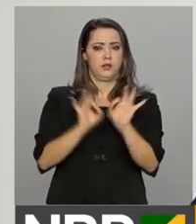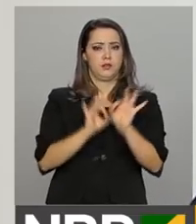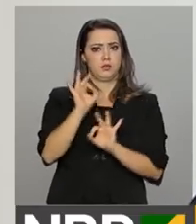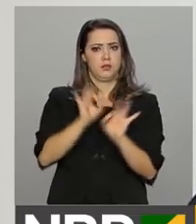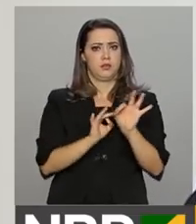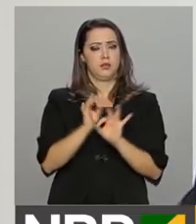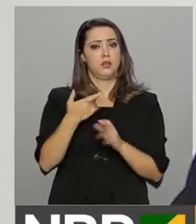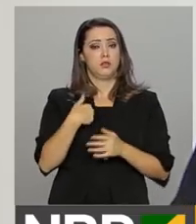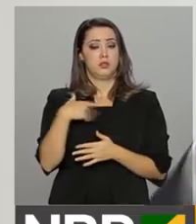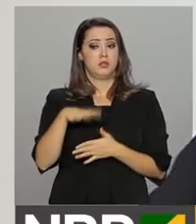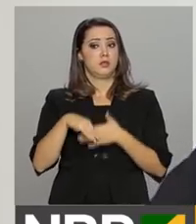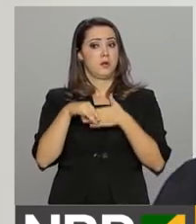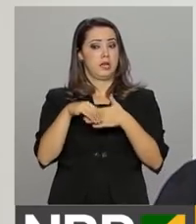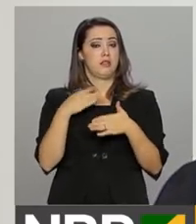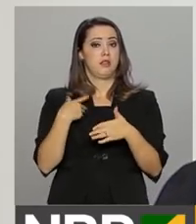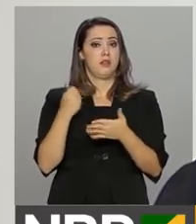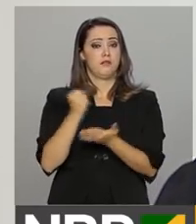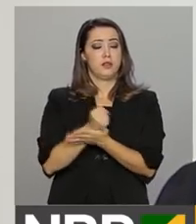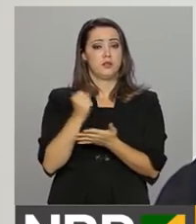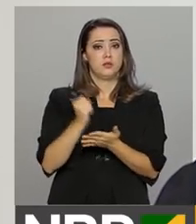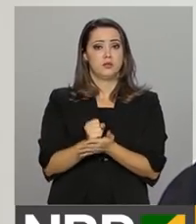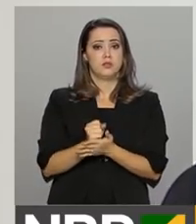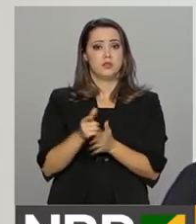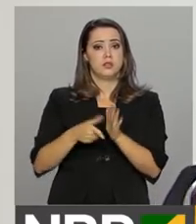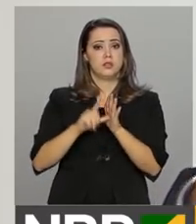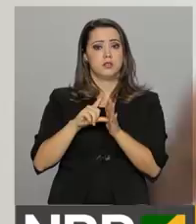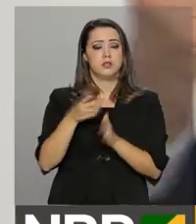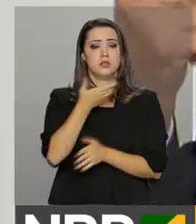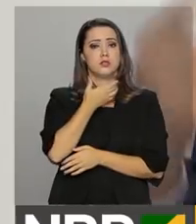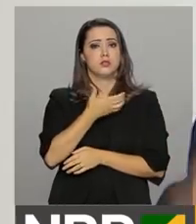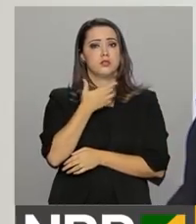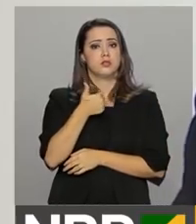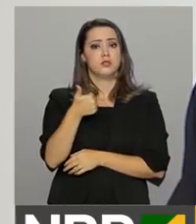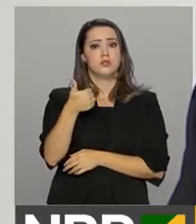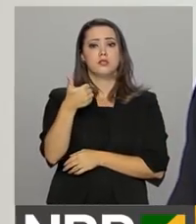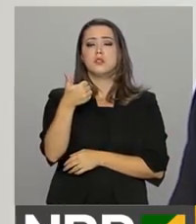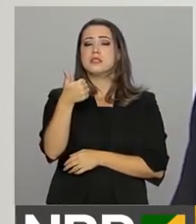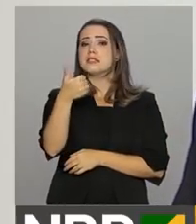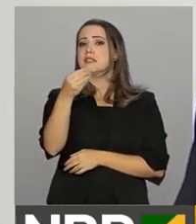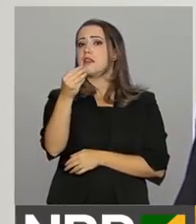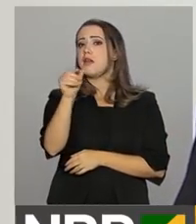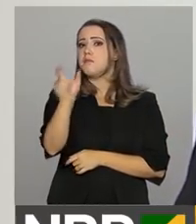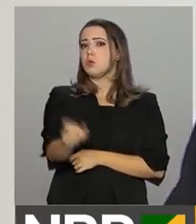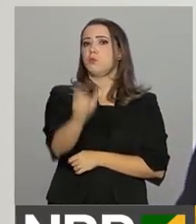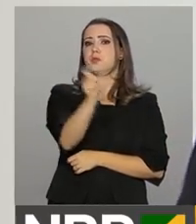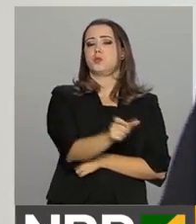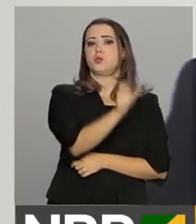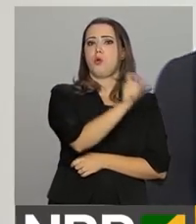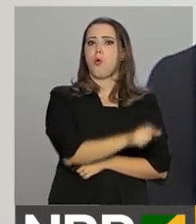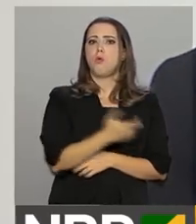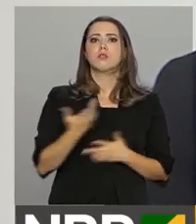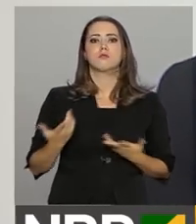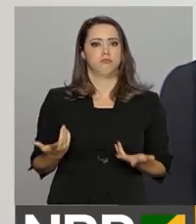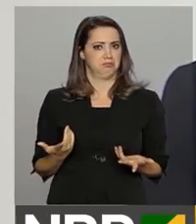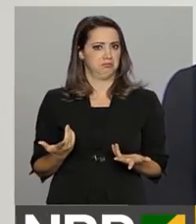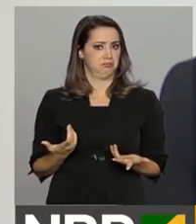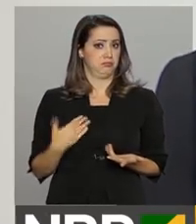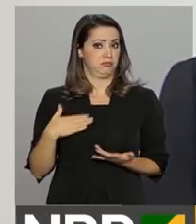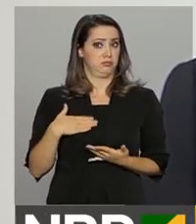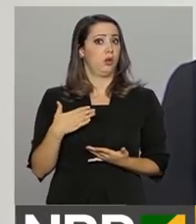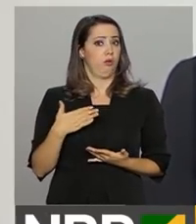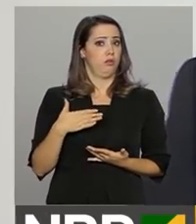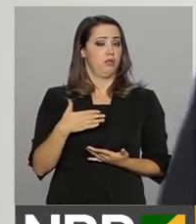varejo com quando vai contratar até antes do natal mais de 100 mil empregados nós tivemos coragem